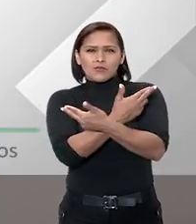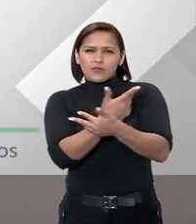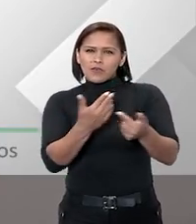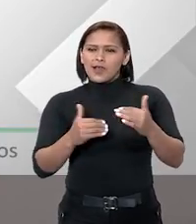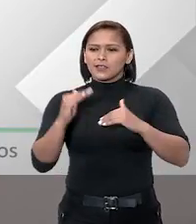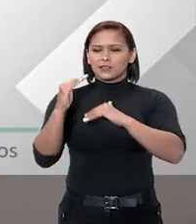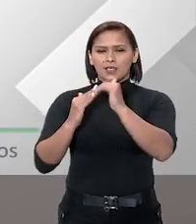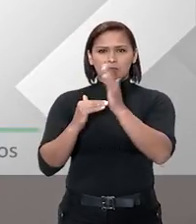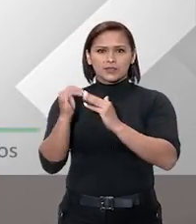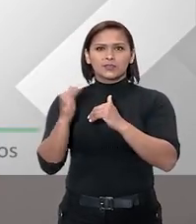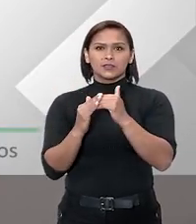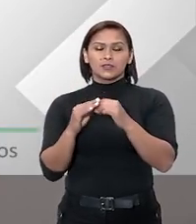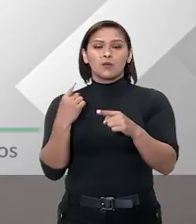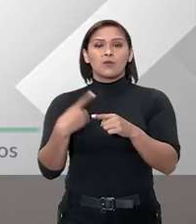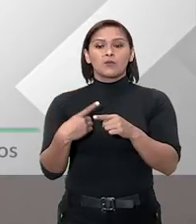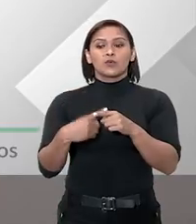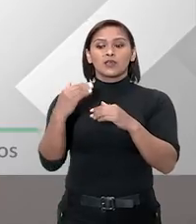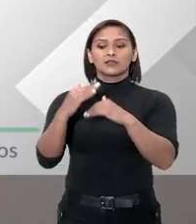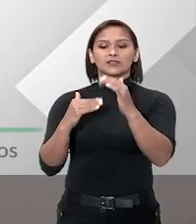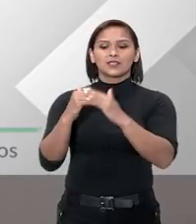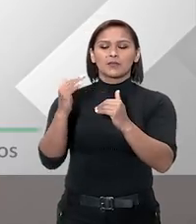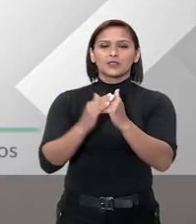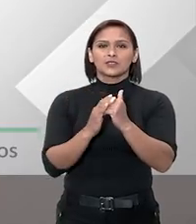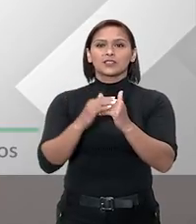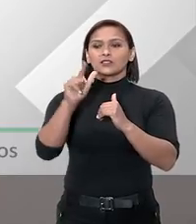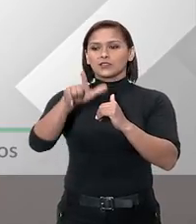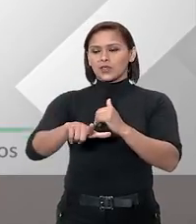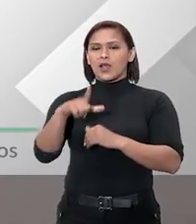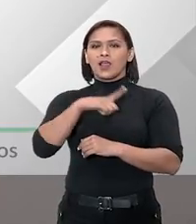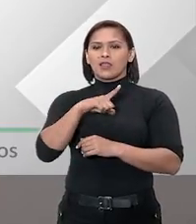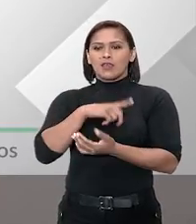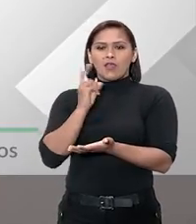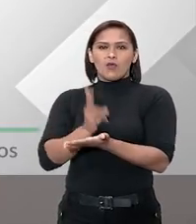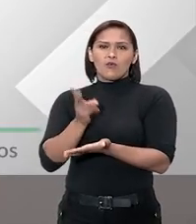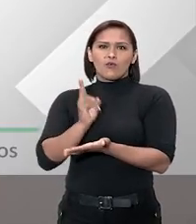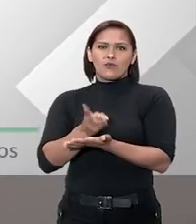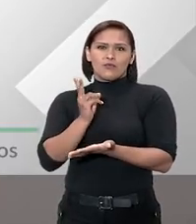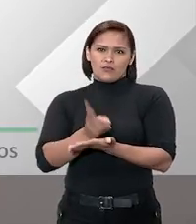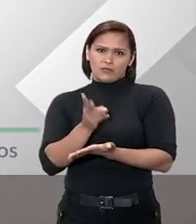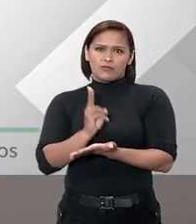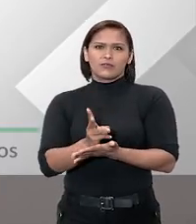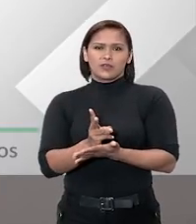várias capacitações, porque essas capacitações elas têm que ser contínuas, né,